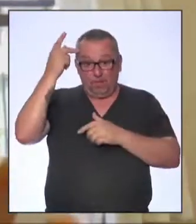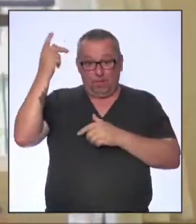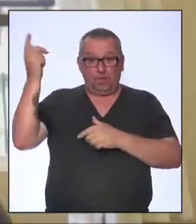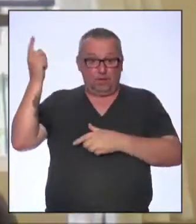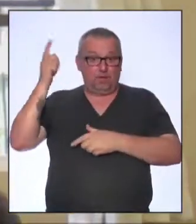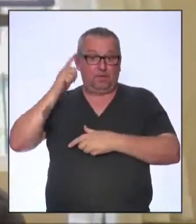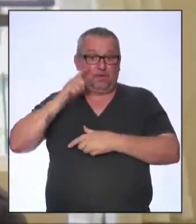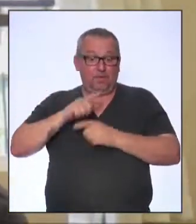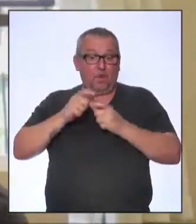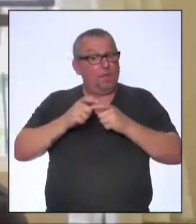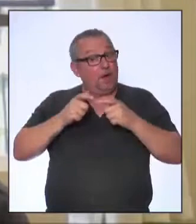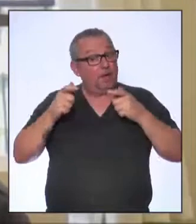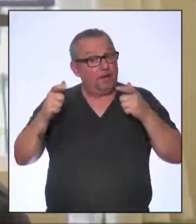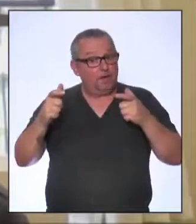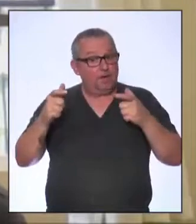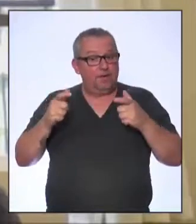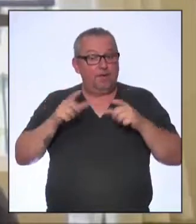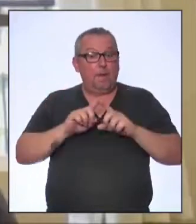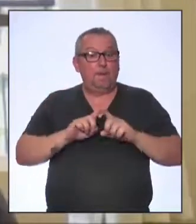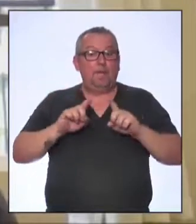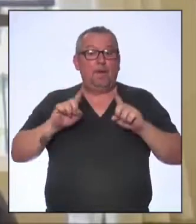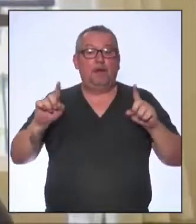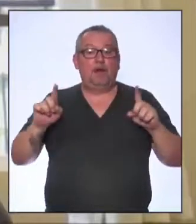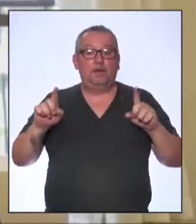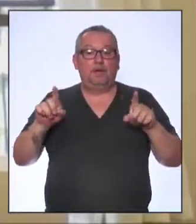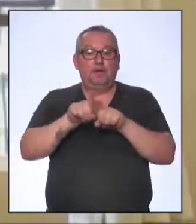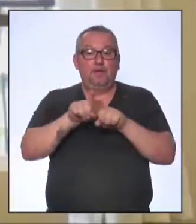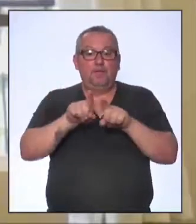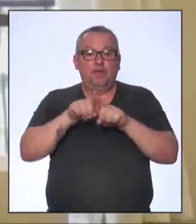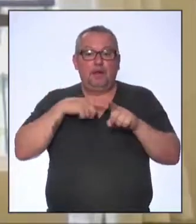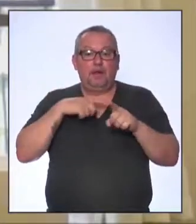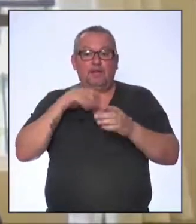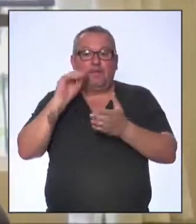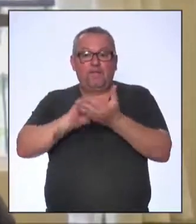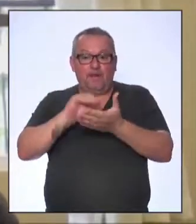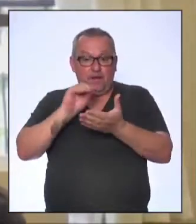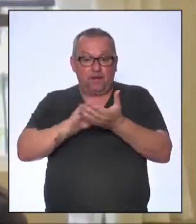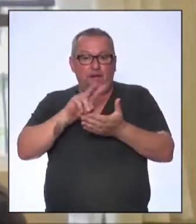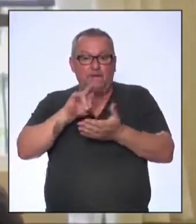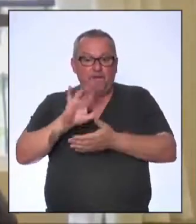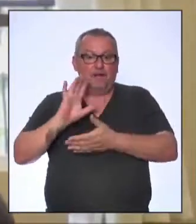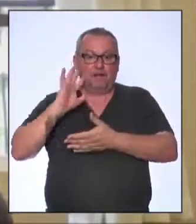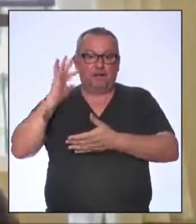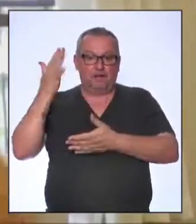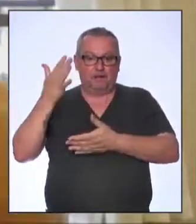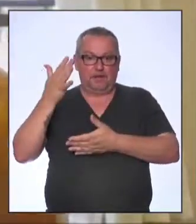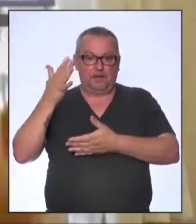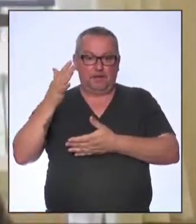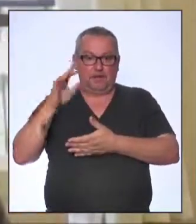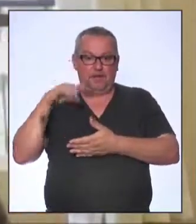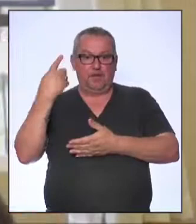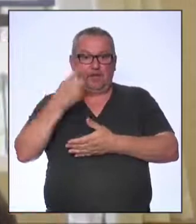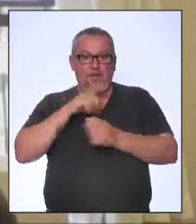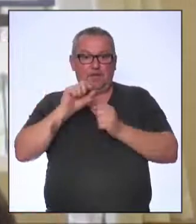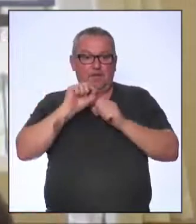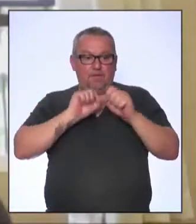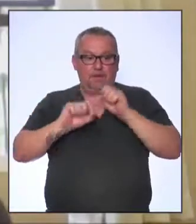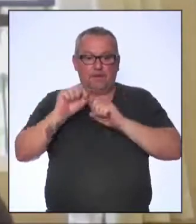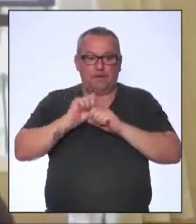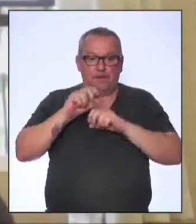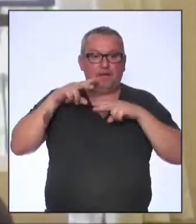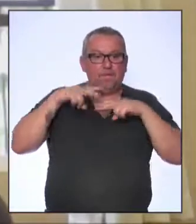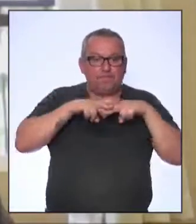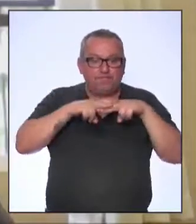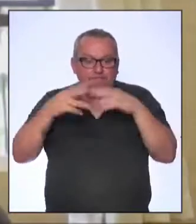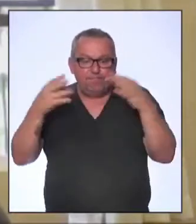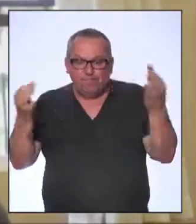conseguindo atingir. Mas a defasagem vai acontecer. Então, assim, nós temos que preparar uma recuperação intensiva,